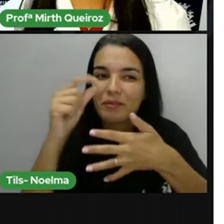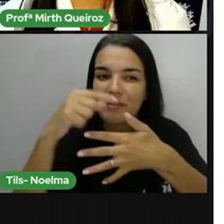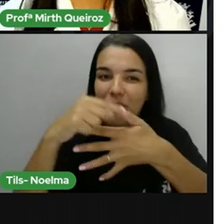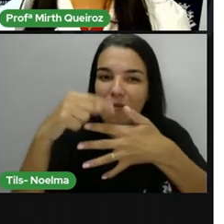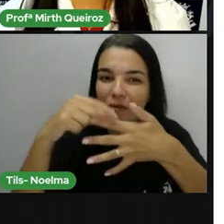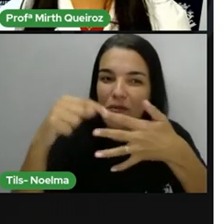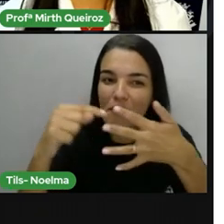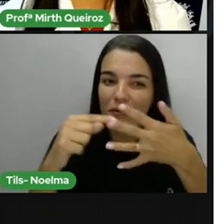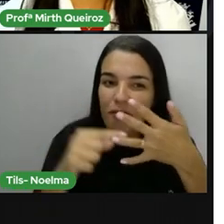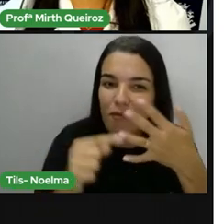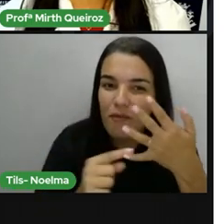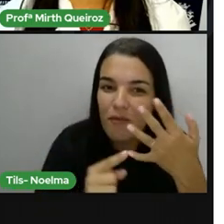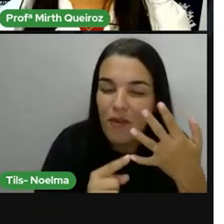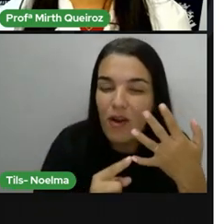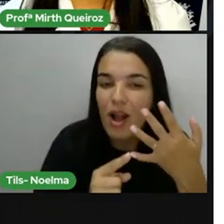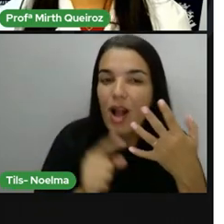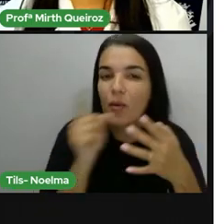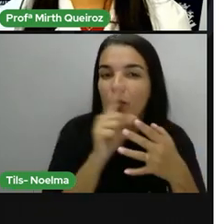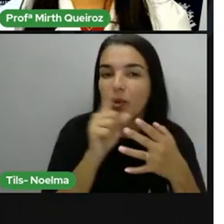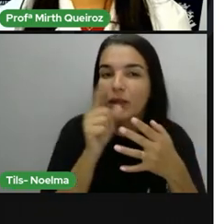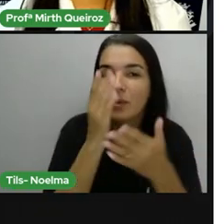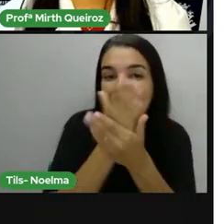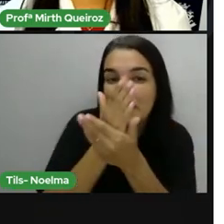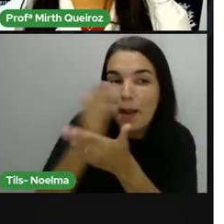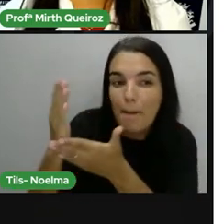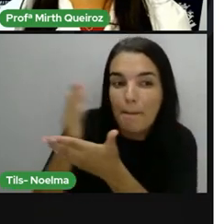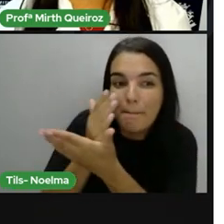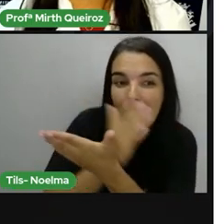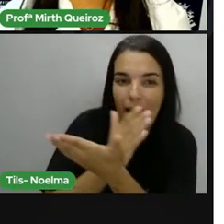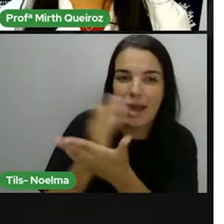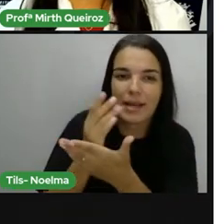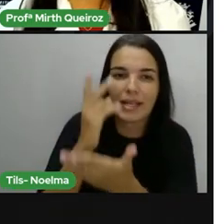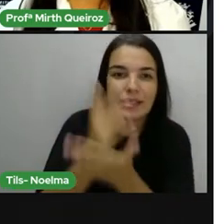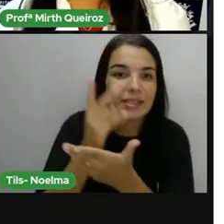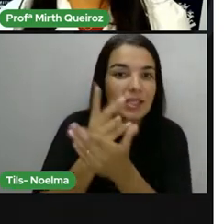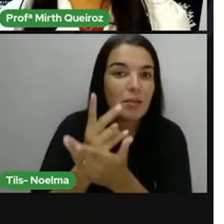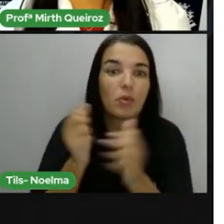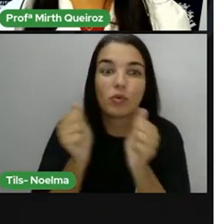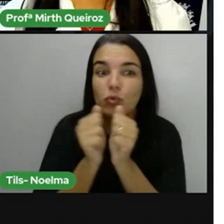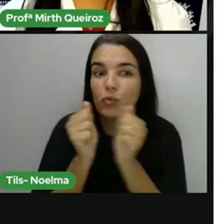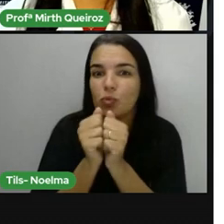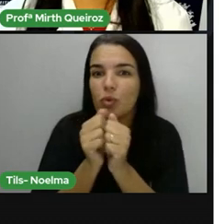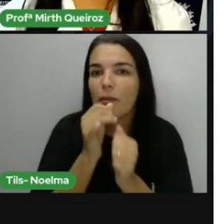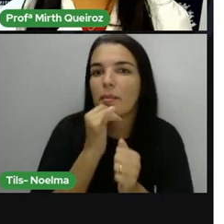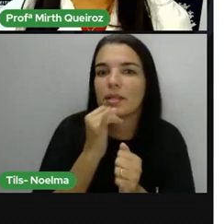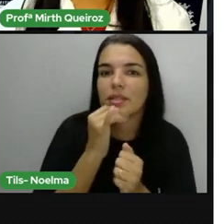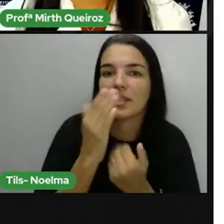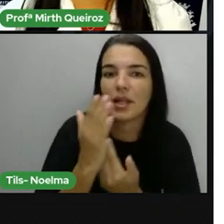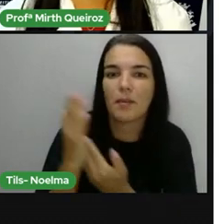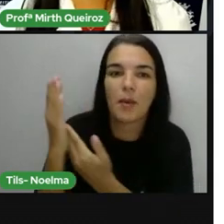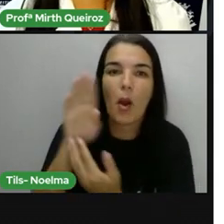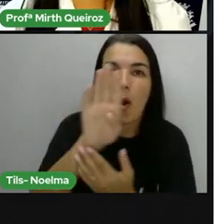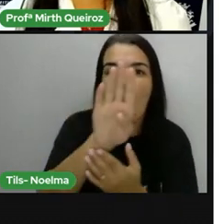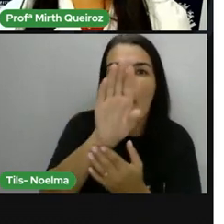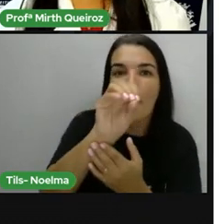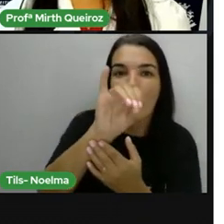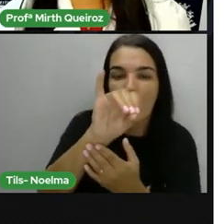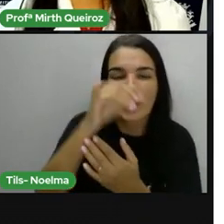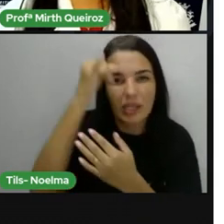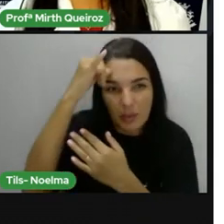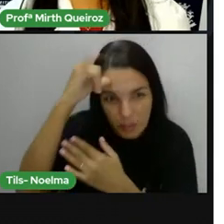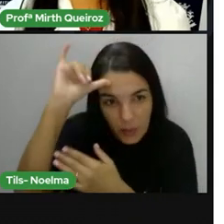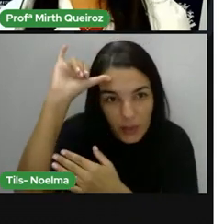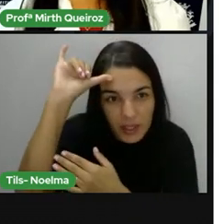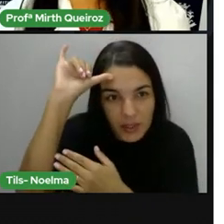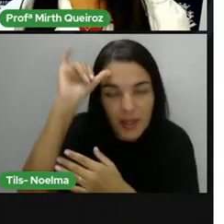elas não se separam. Igual a palavra boi, o oi, é um ditongo. Por quê? Porque